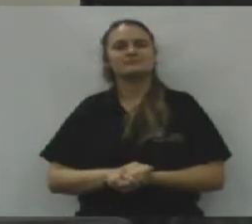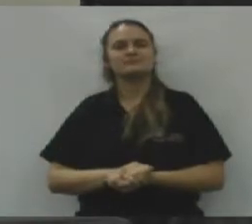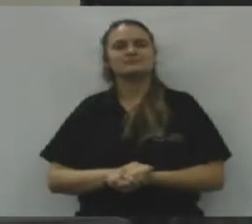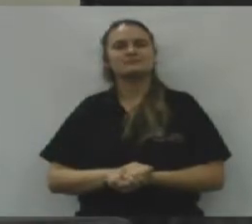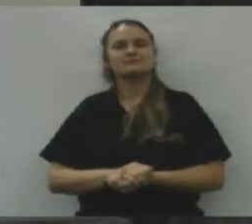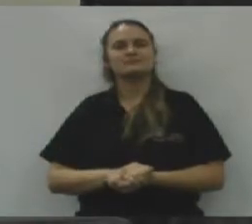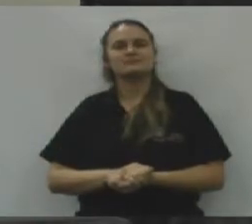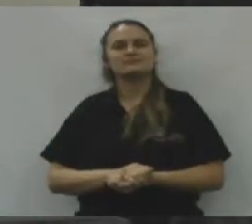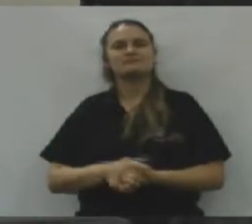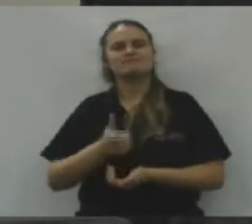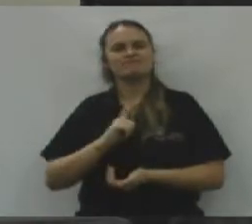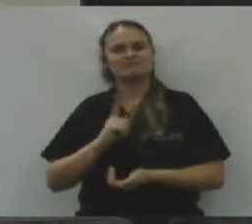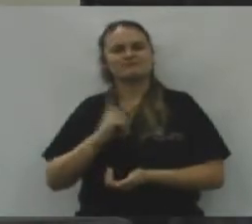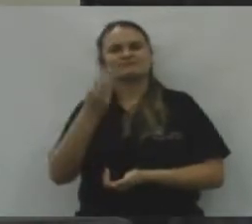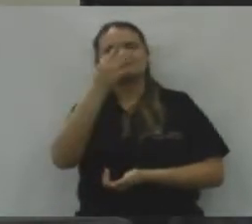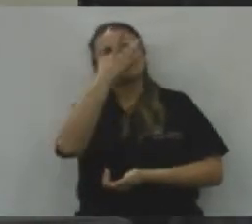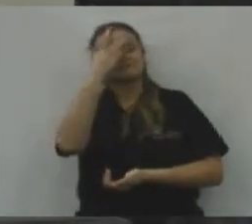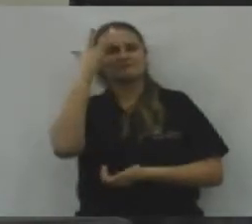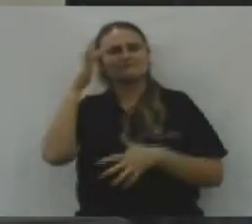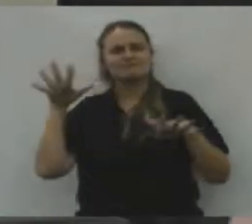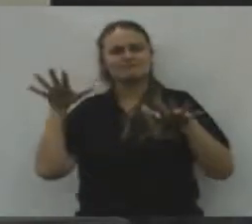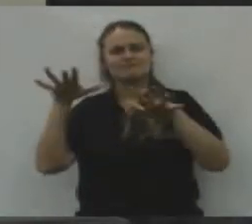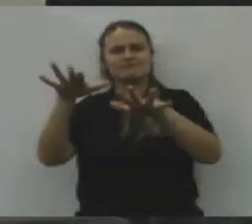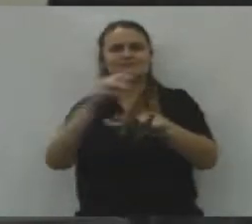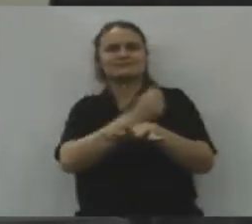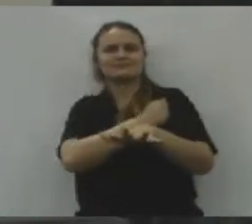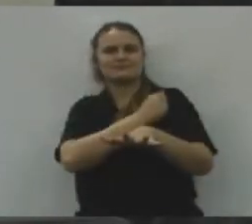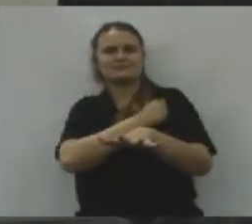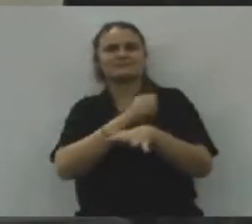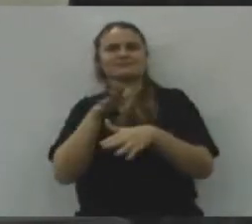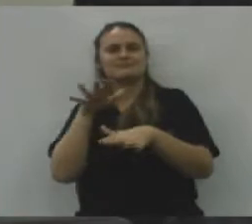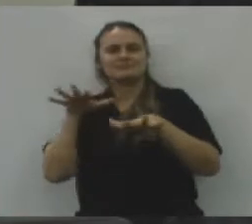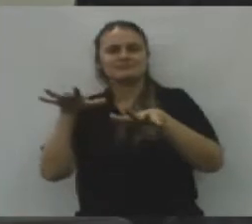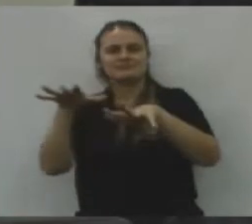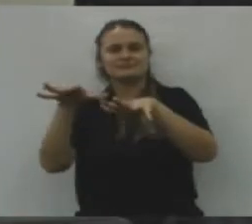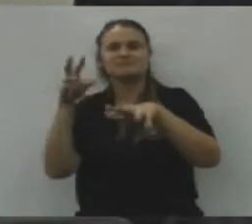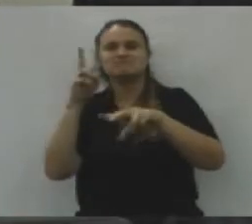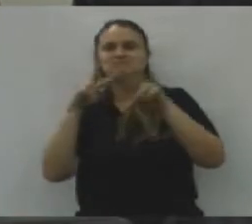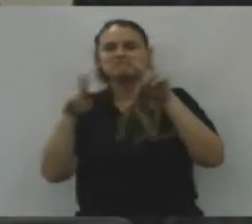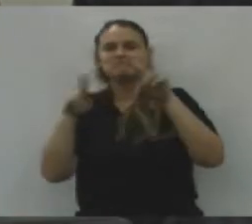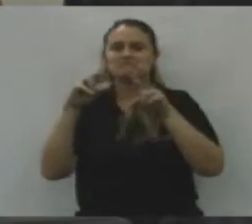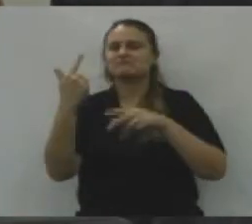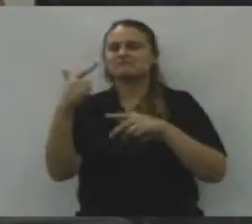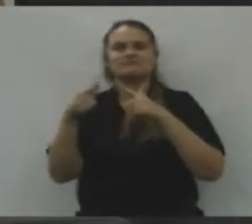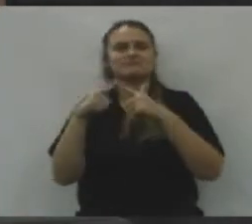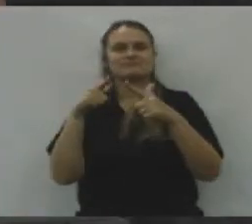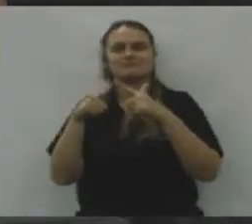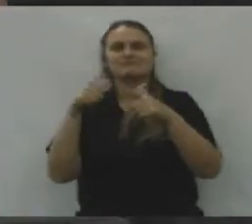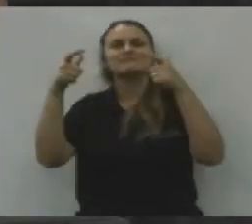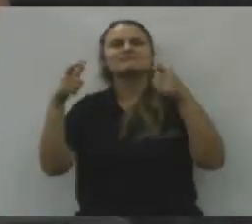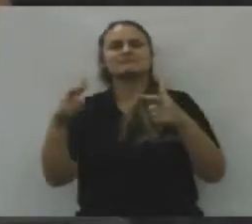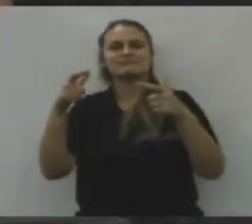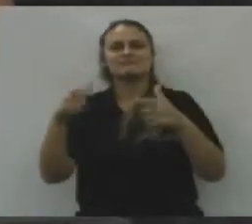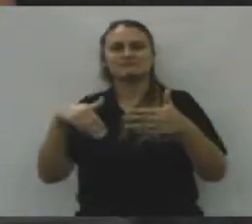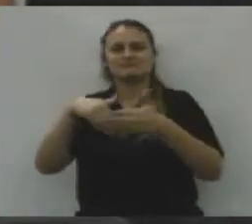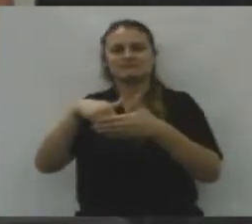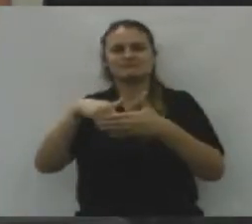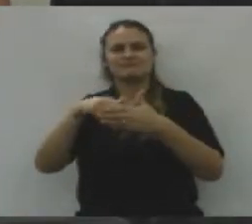feito lá. Tinha muitas pessoas e os alunos daquele colégio não vão mais ter problema de onde jogar seu